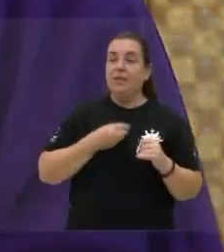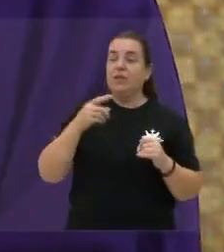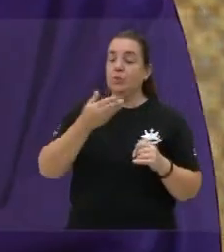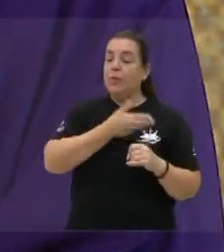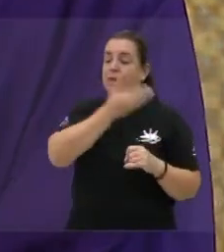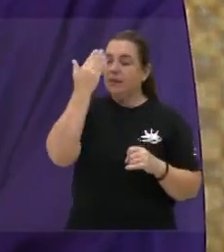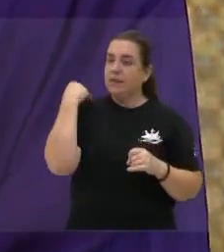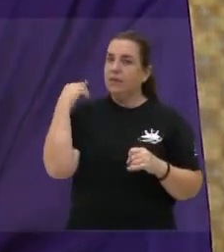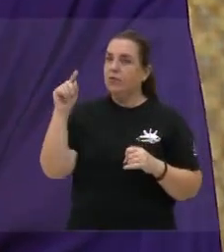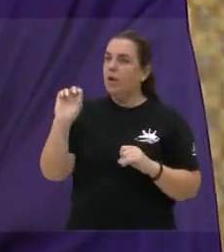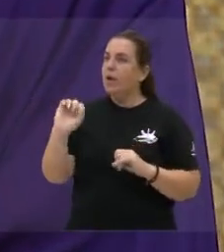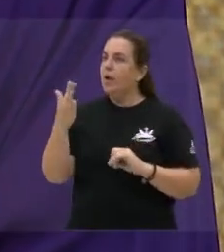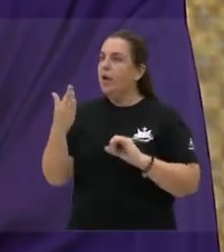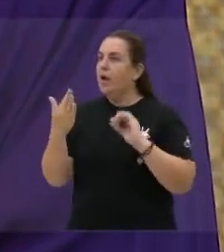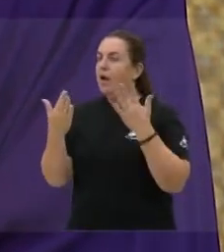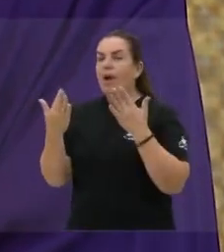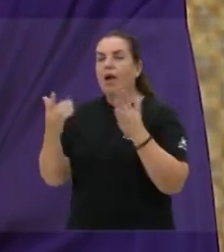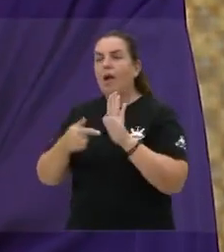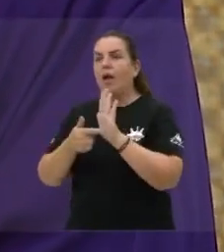sinal.